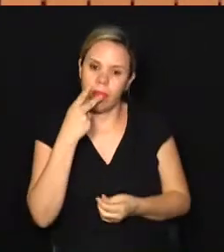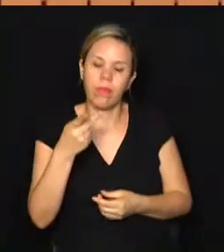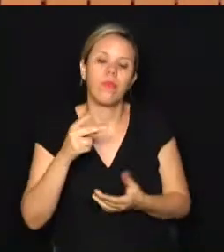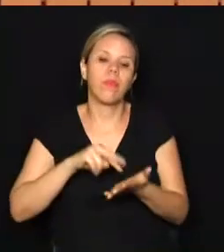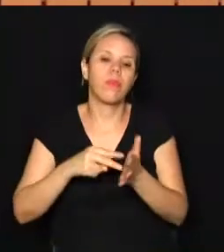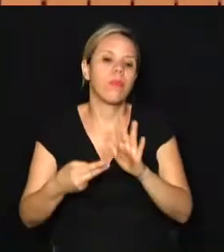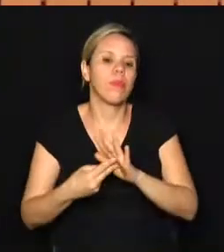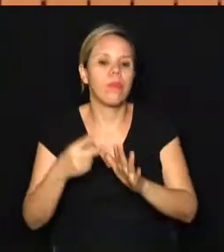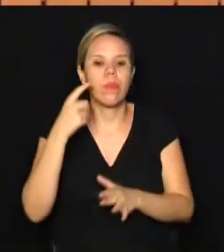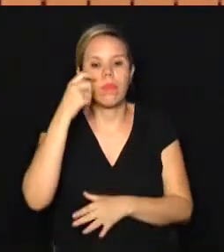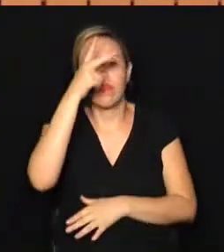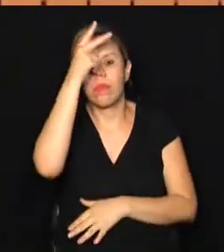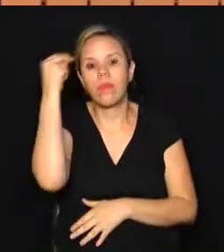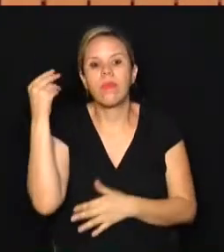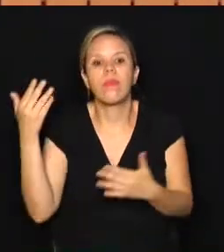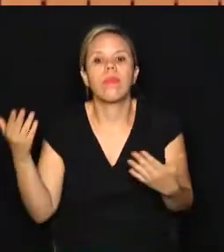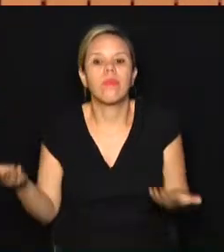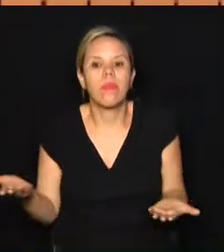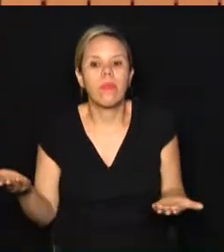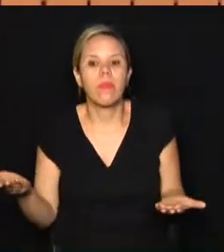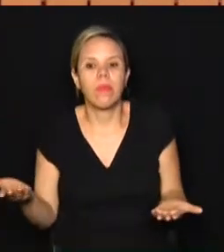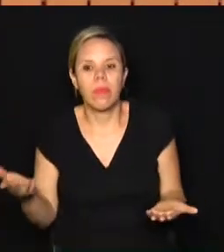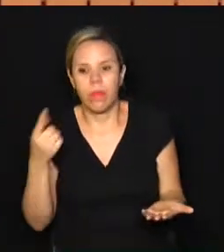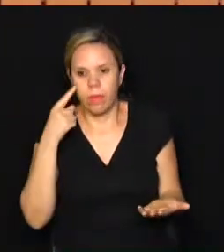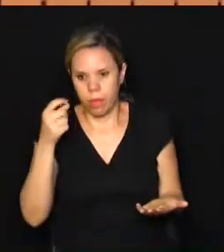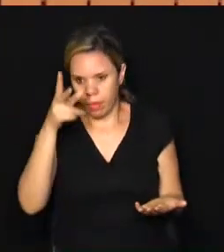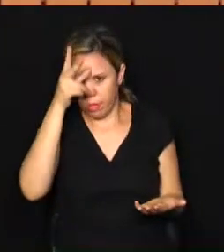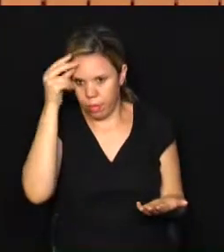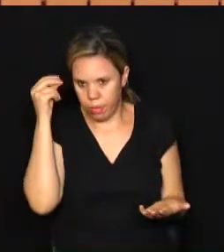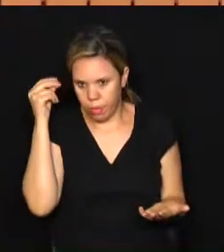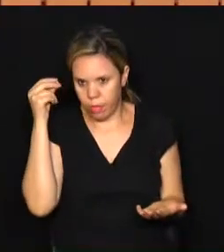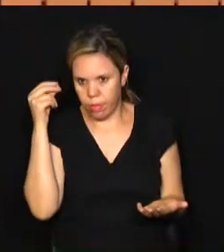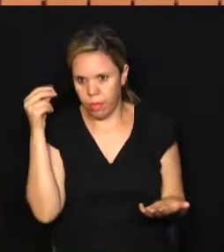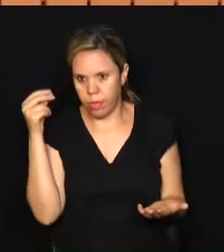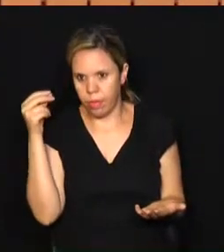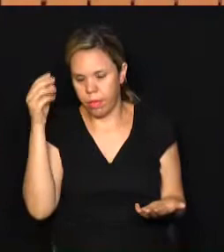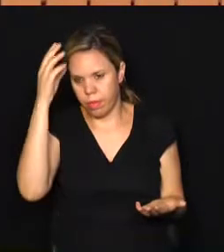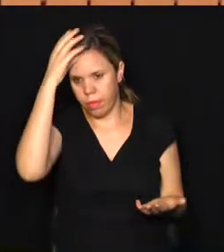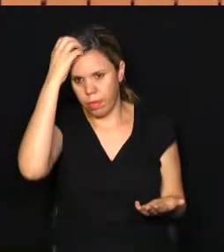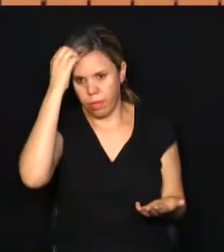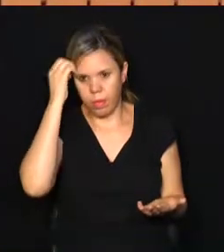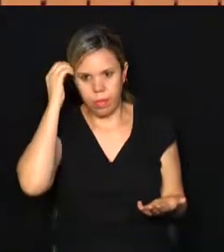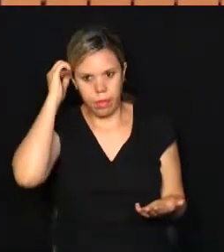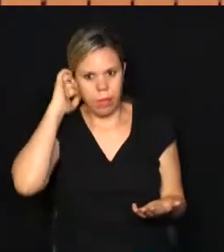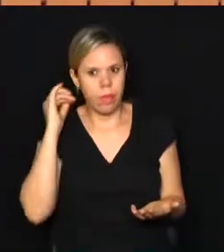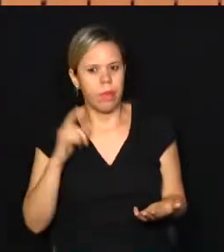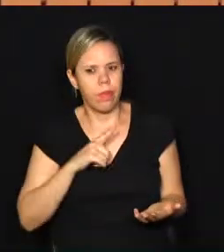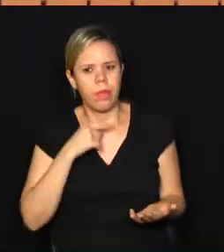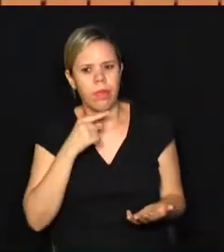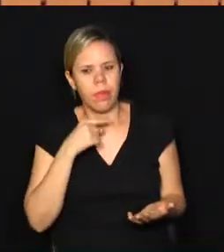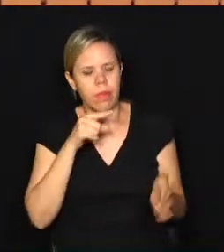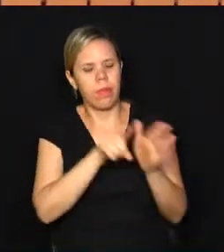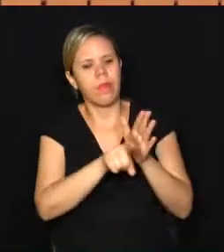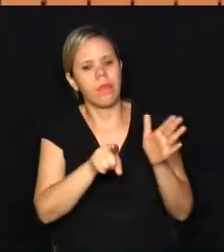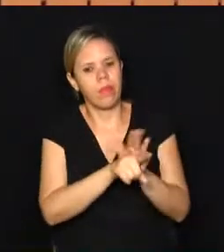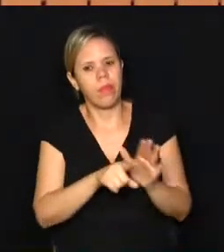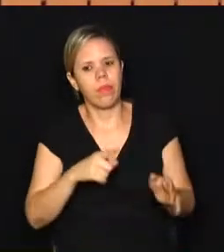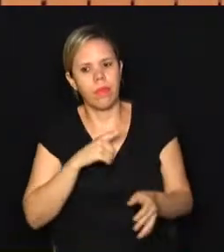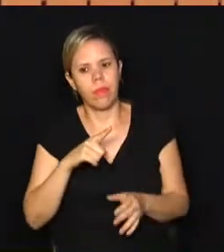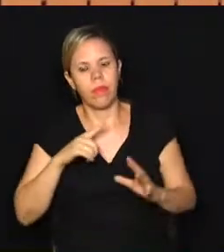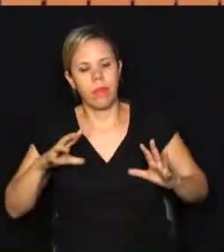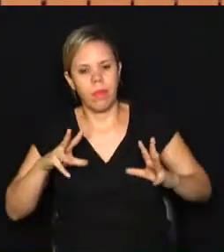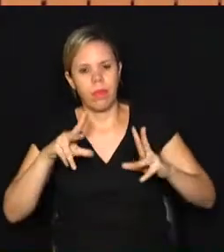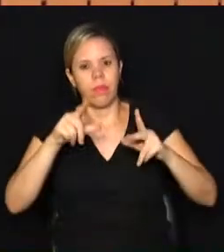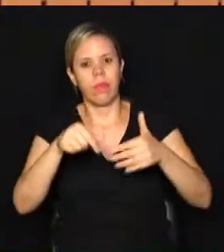significa o interesse público, né? Qual é o interesse público? A gente tem questionado, e aí nós temos todo um